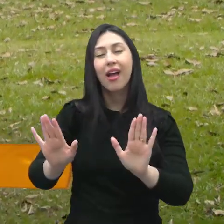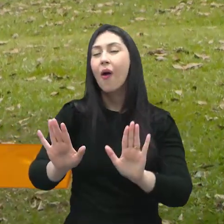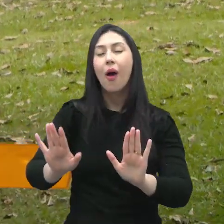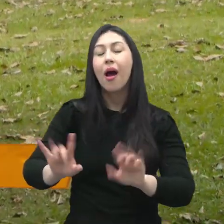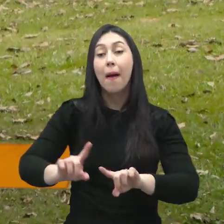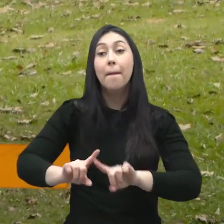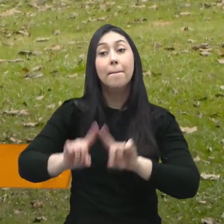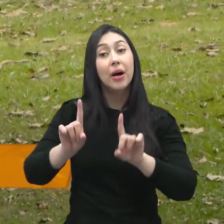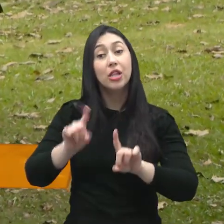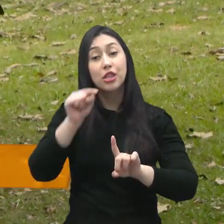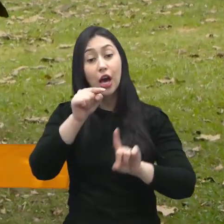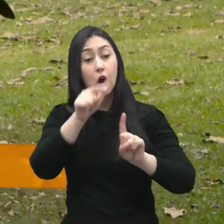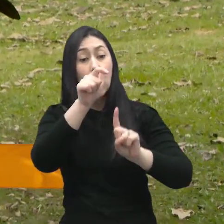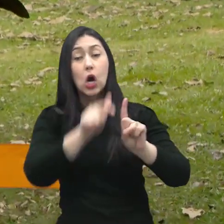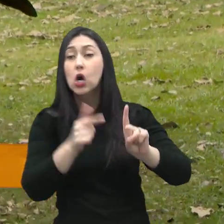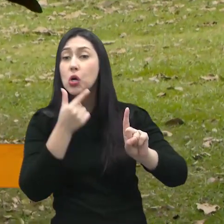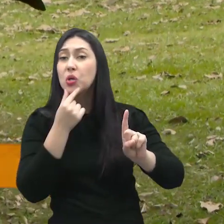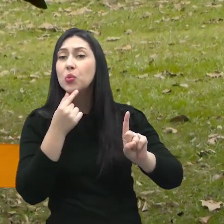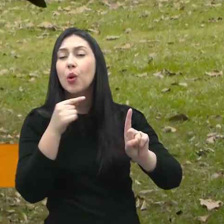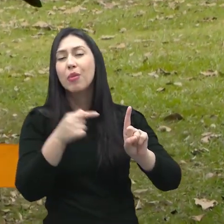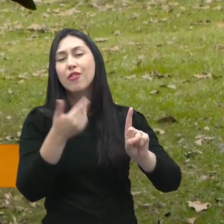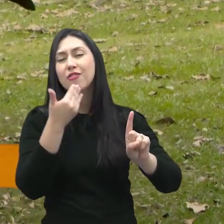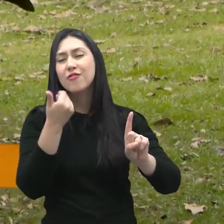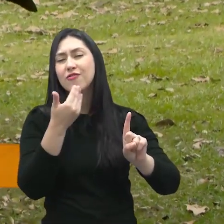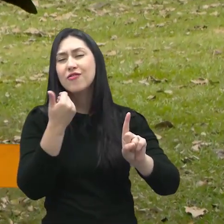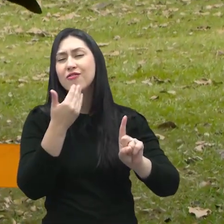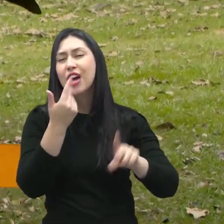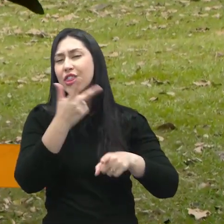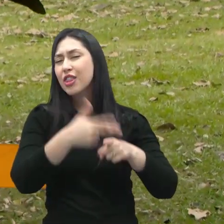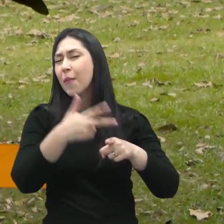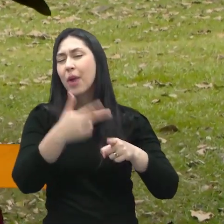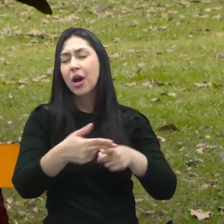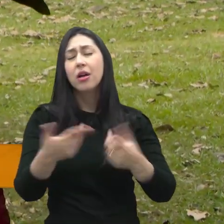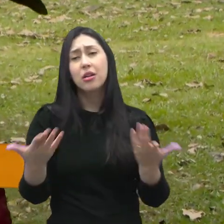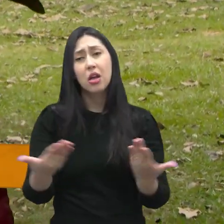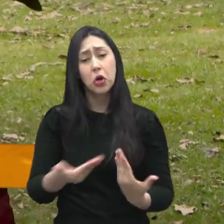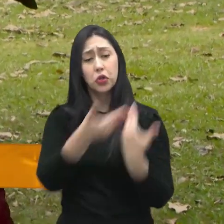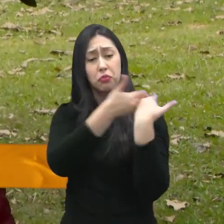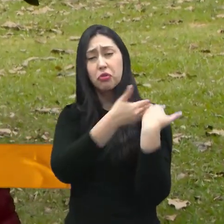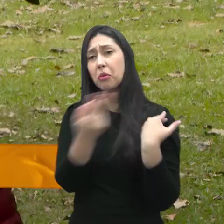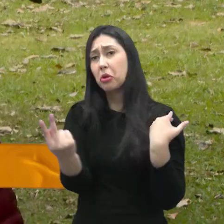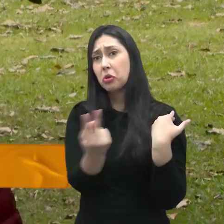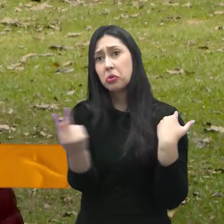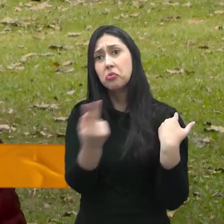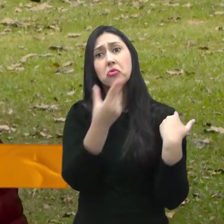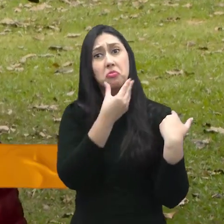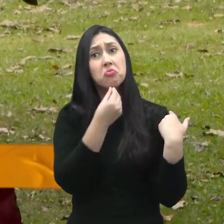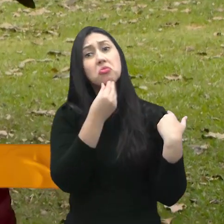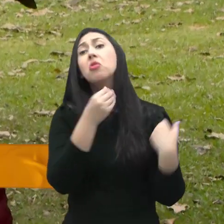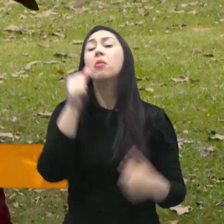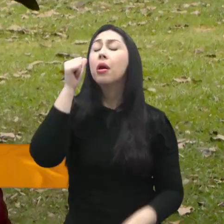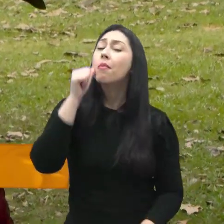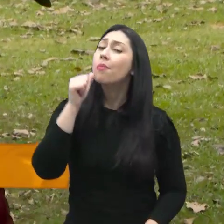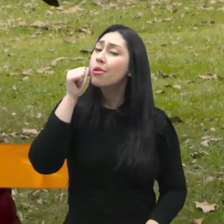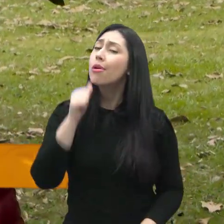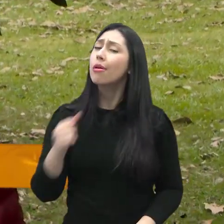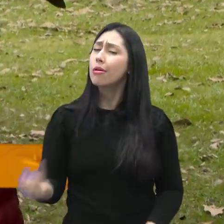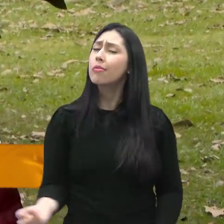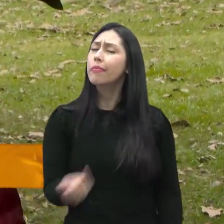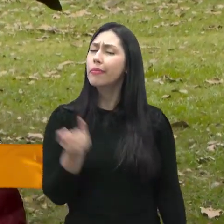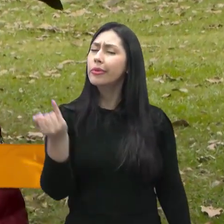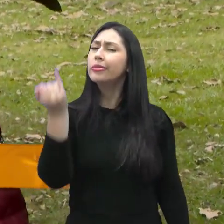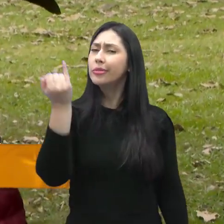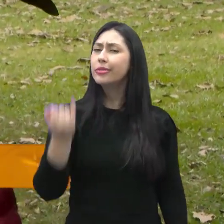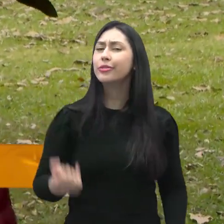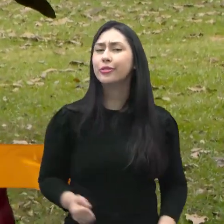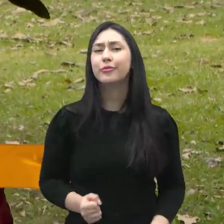homem é mais fácil, né, um procedimento mais fácil, eu acho que vale muito a pena. E é uma divisão de tarefas, né, assim, não deixa de ser. Acho que